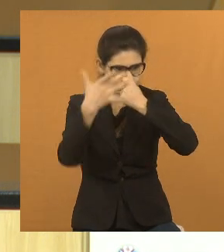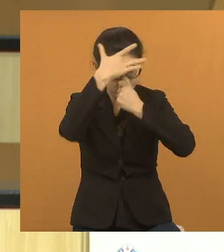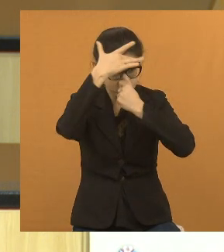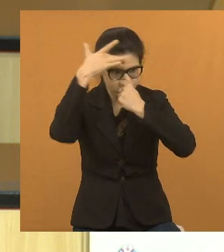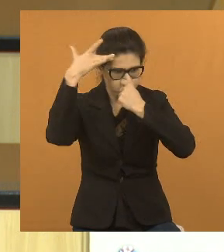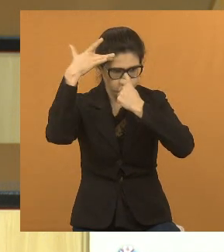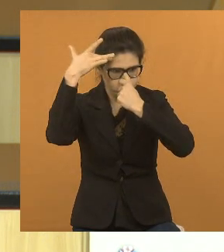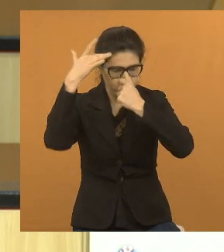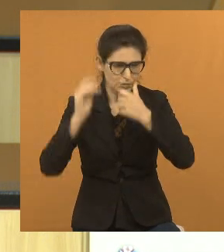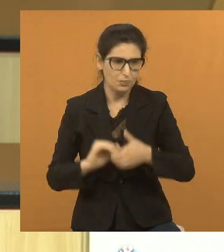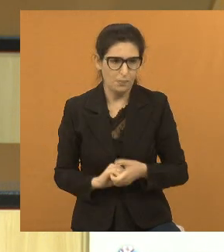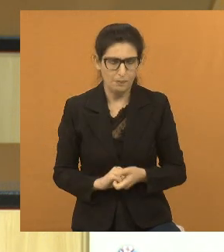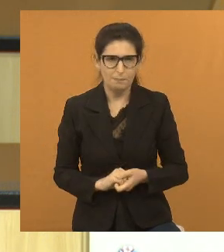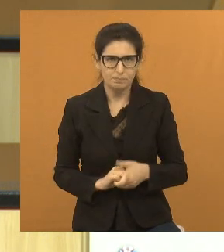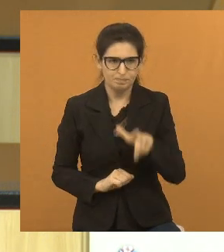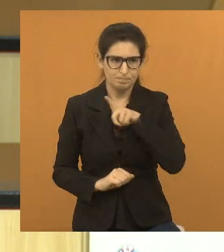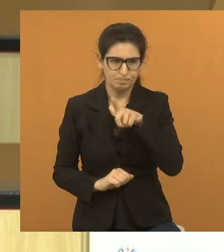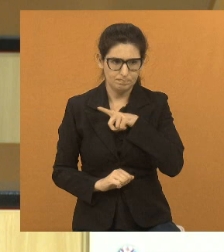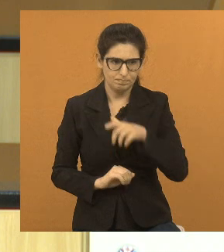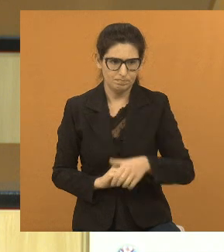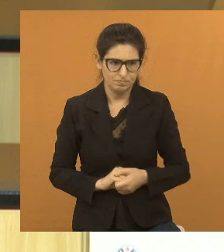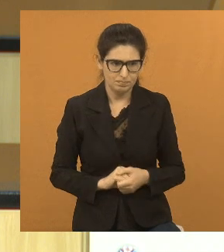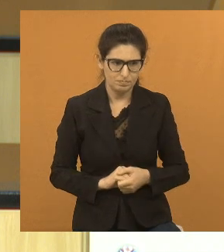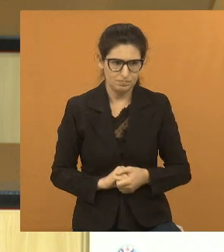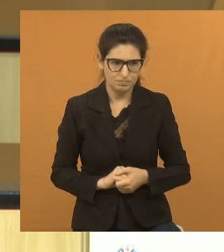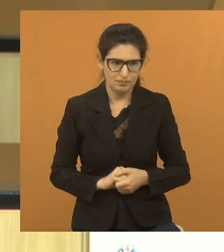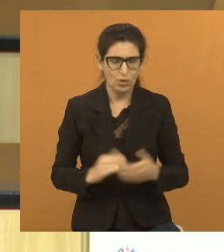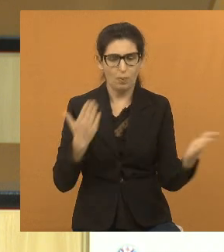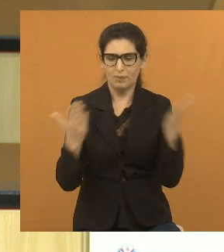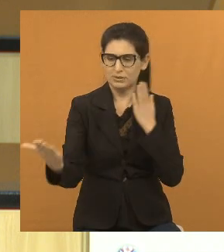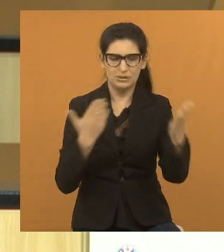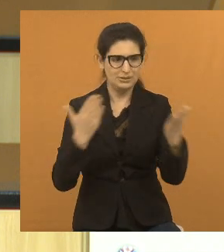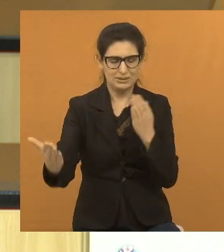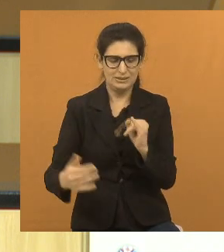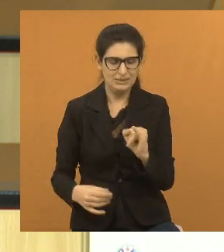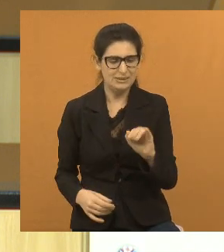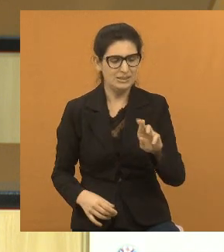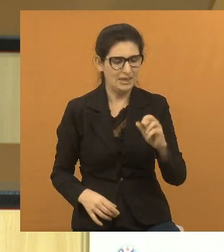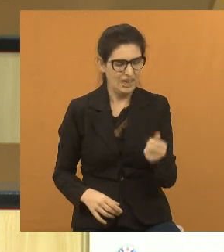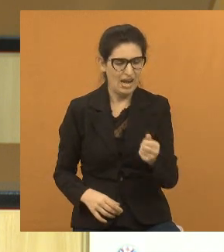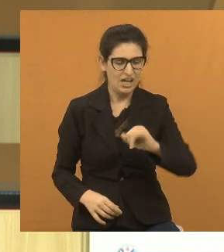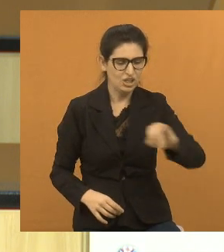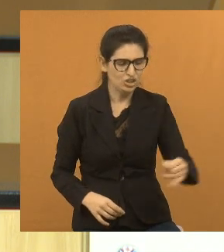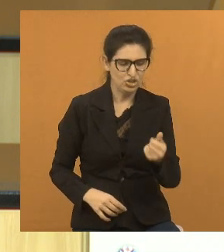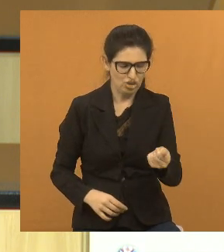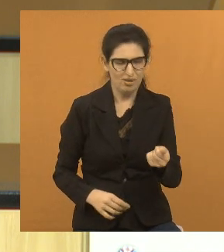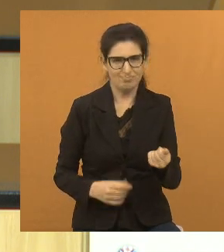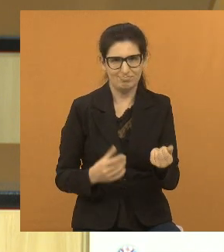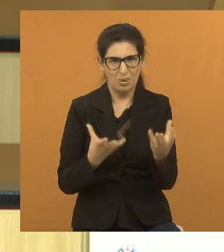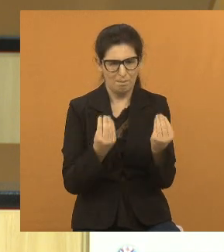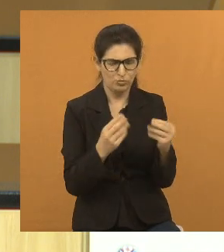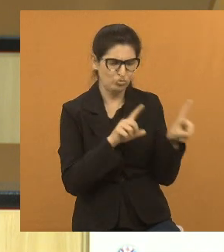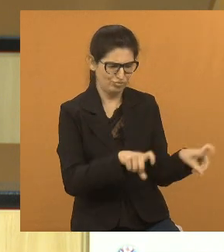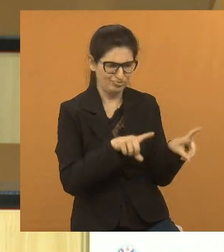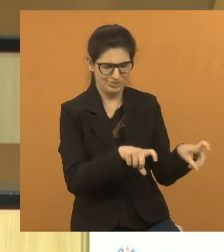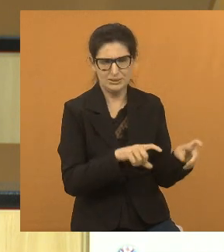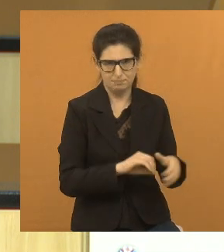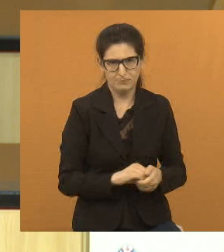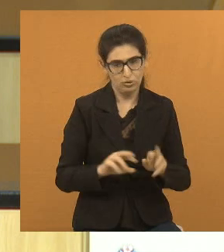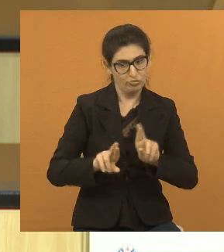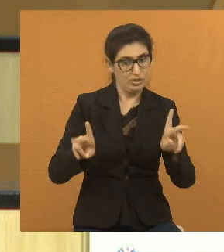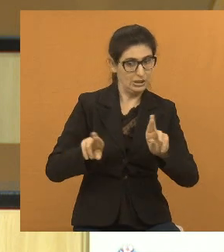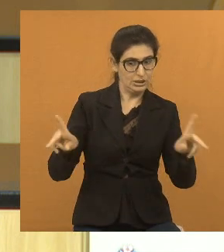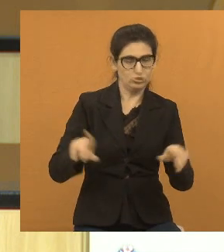mais densificado que o Irajá, porque o Irajá é mais chácaras, né? E a questão